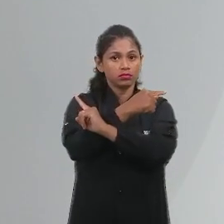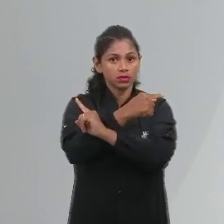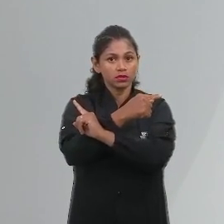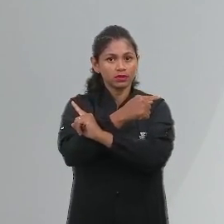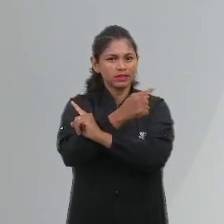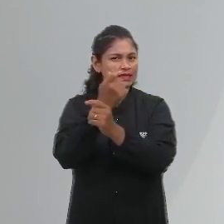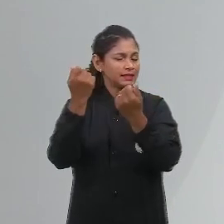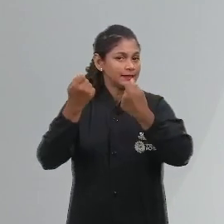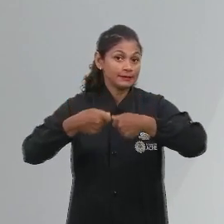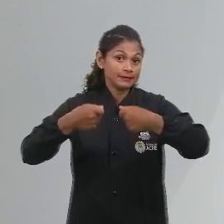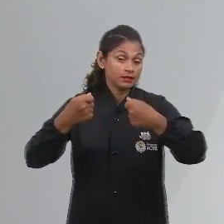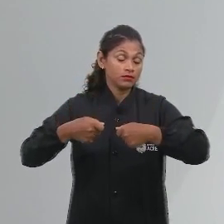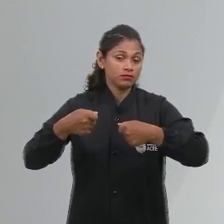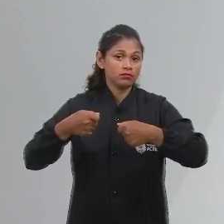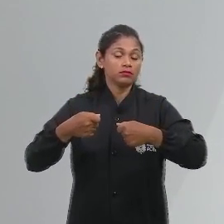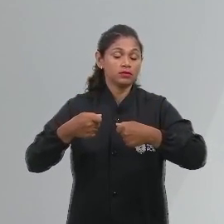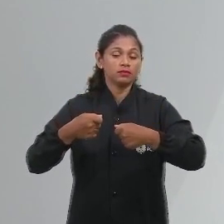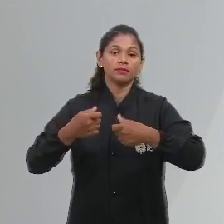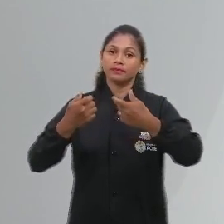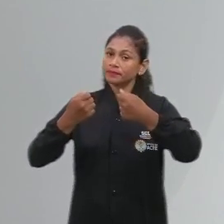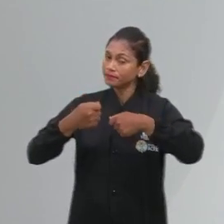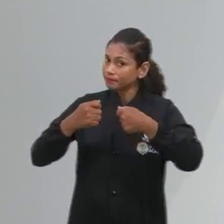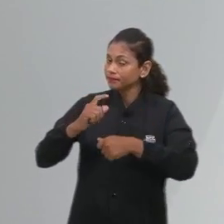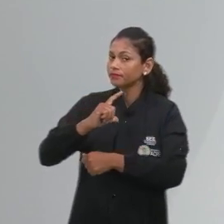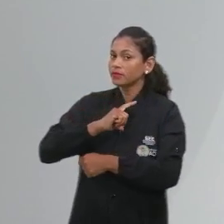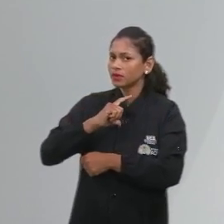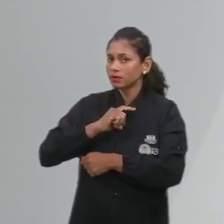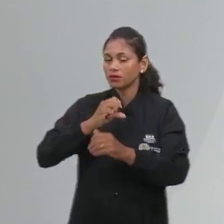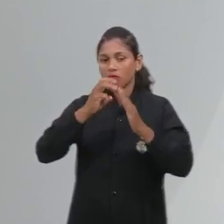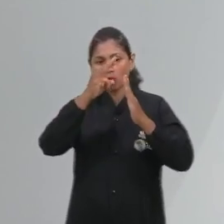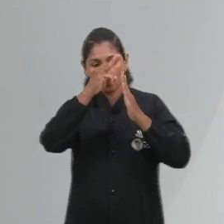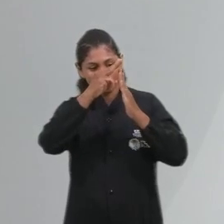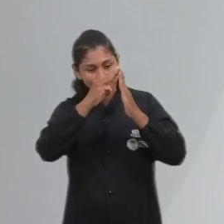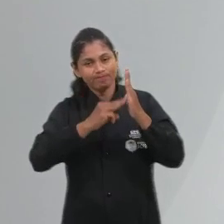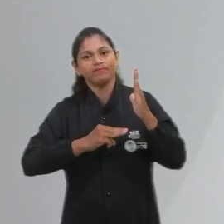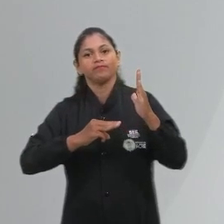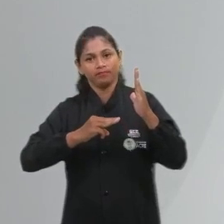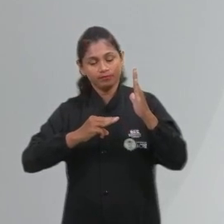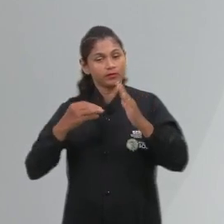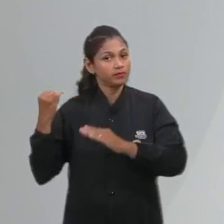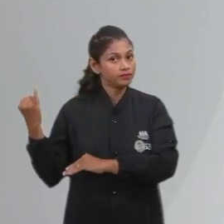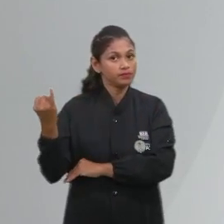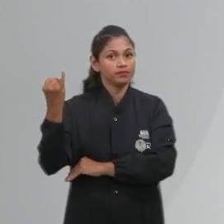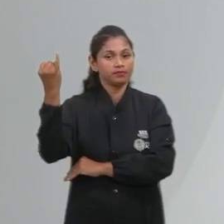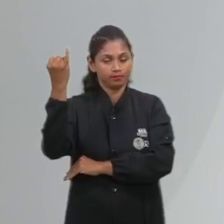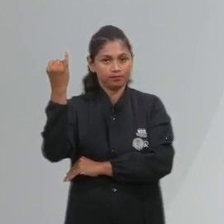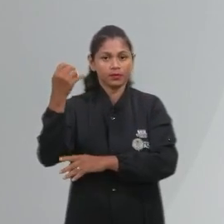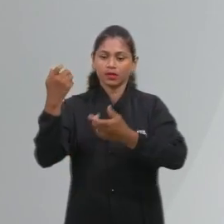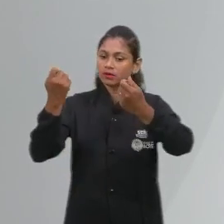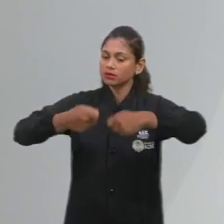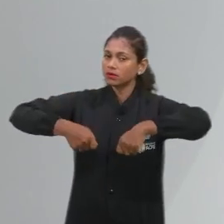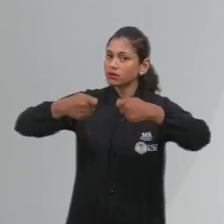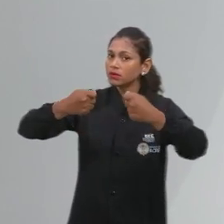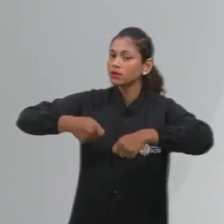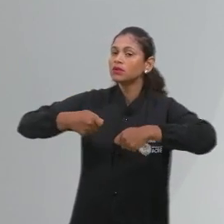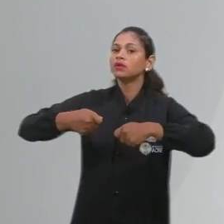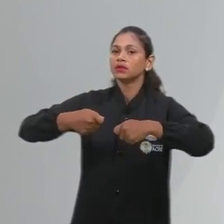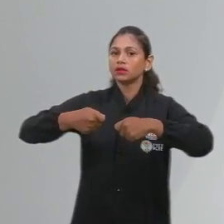de estudo e ter o método é algo indissociável. É necessário, digamos assim,